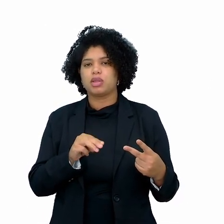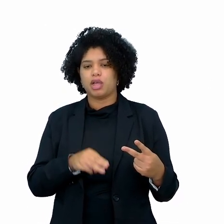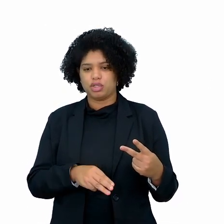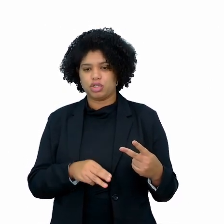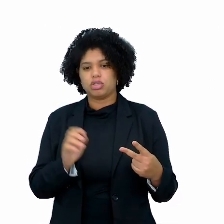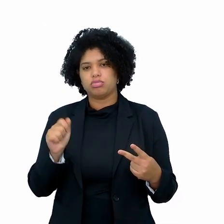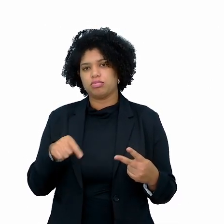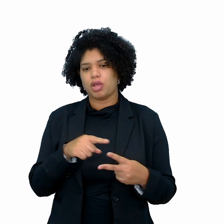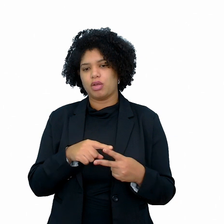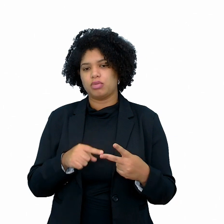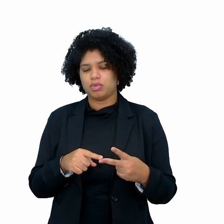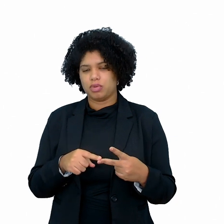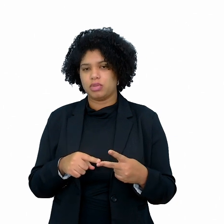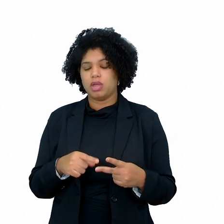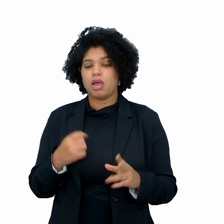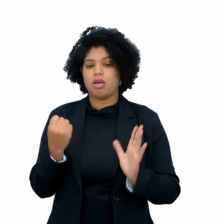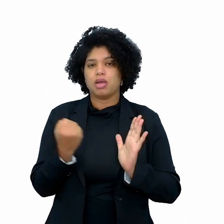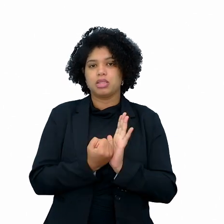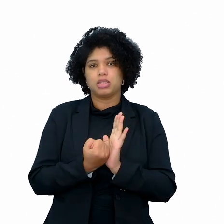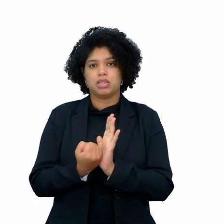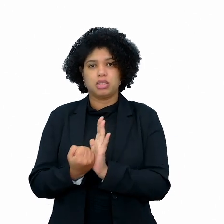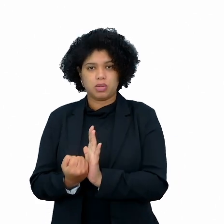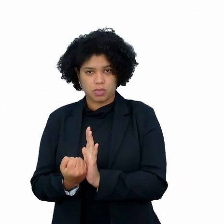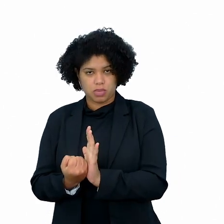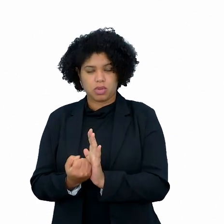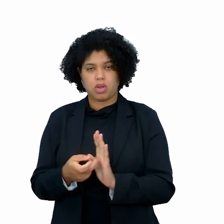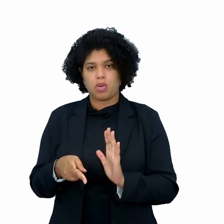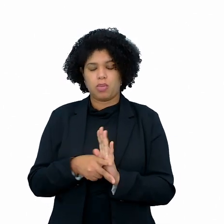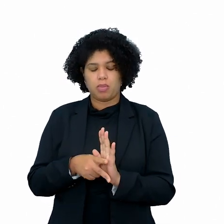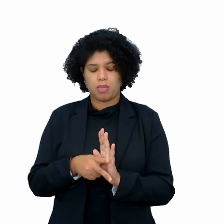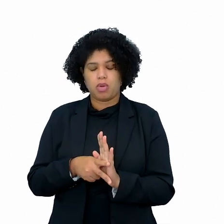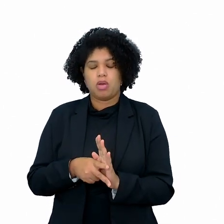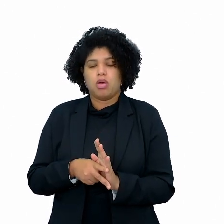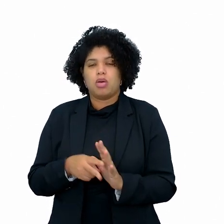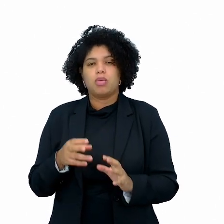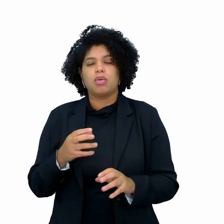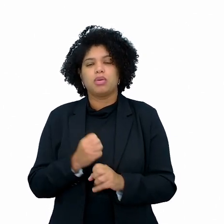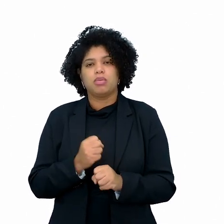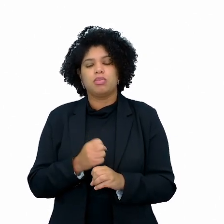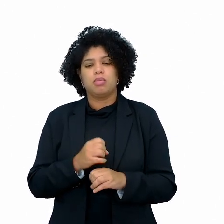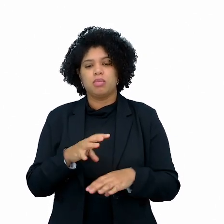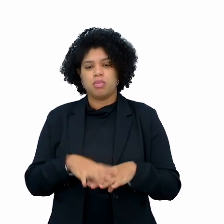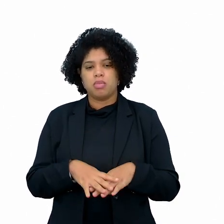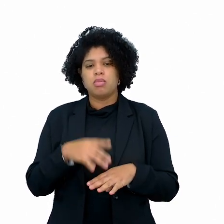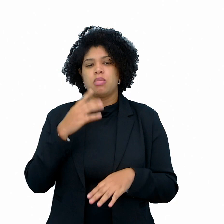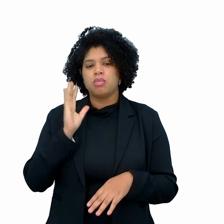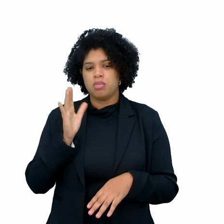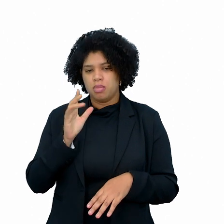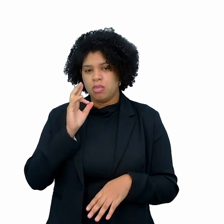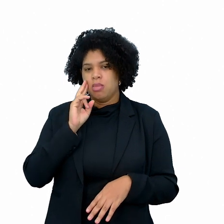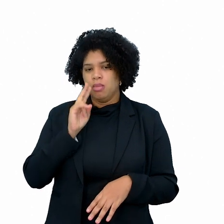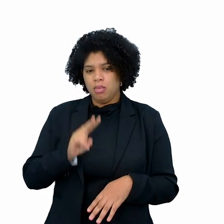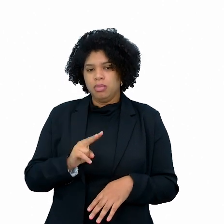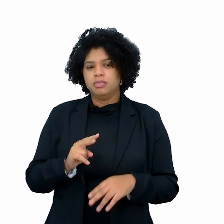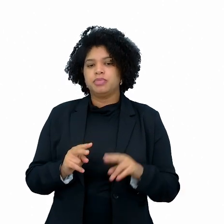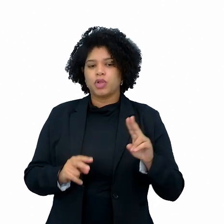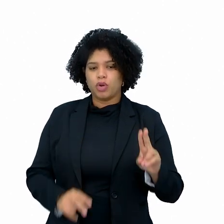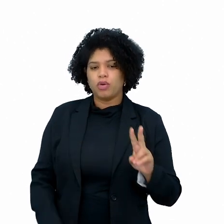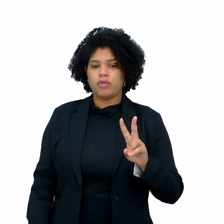né, eu já vi U, já vi V e já vi T nos livros didáticos por